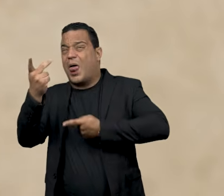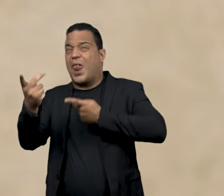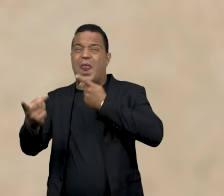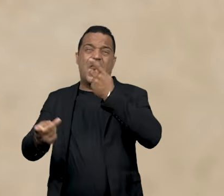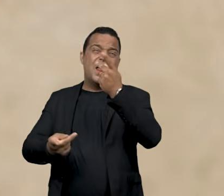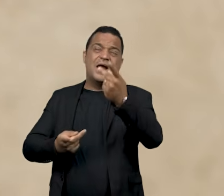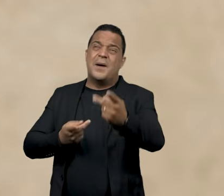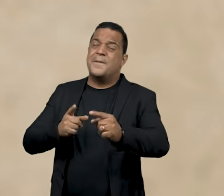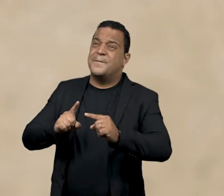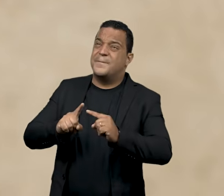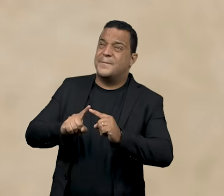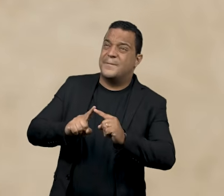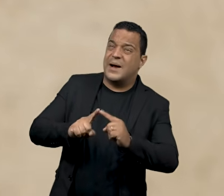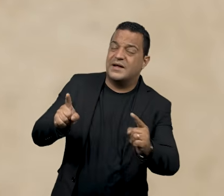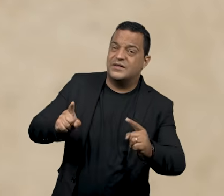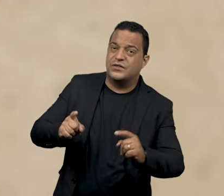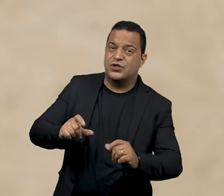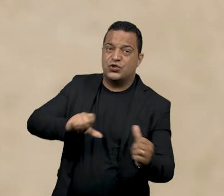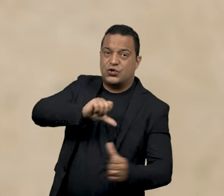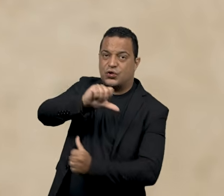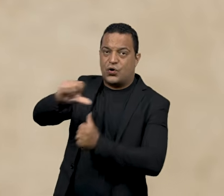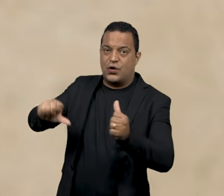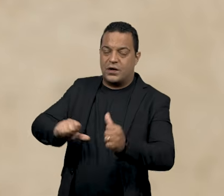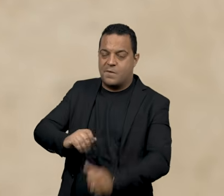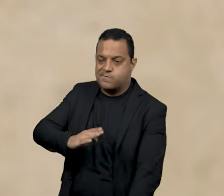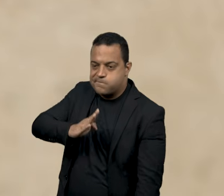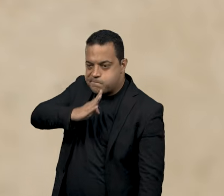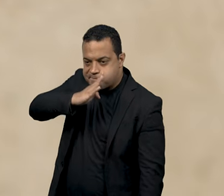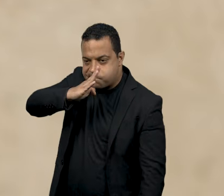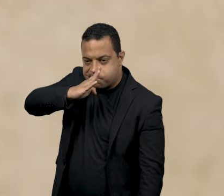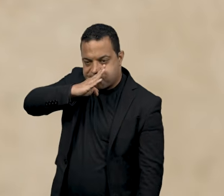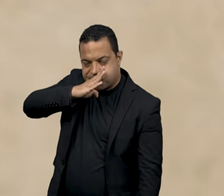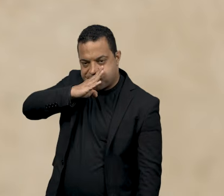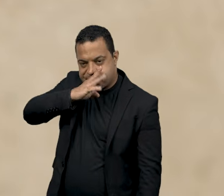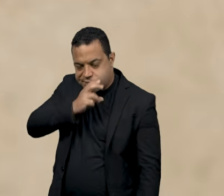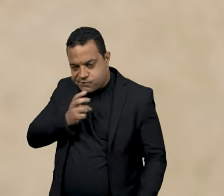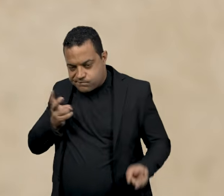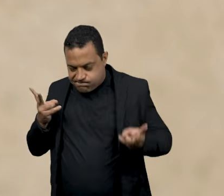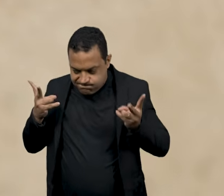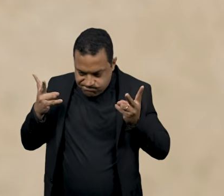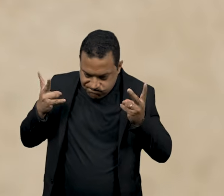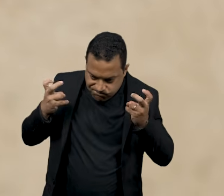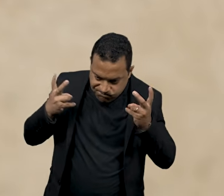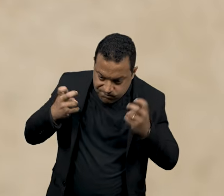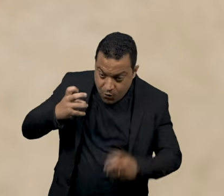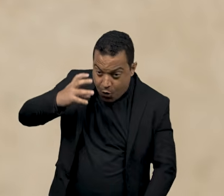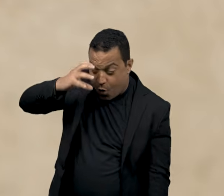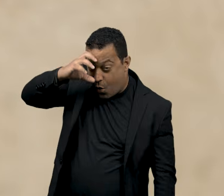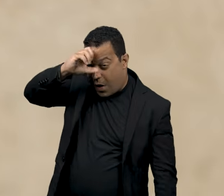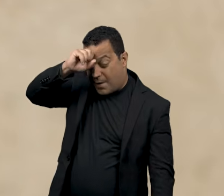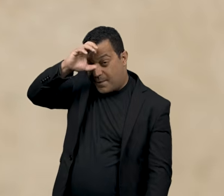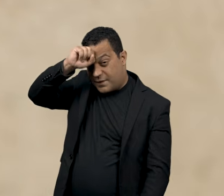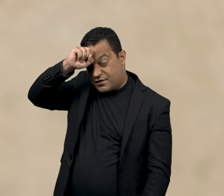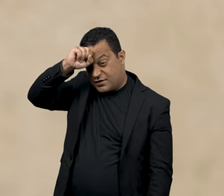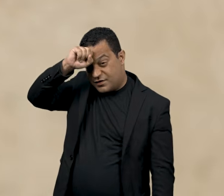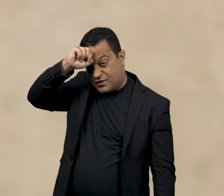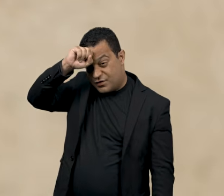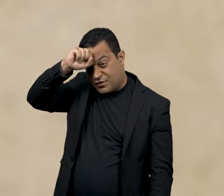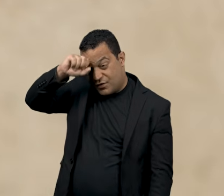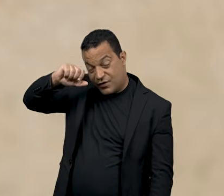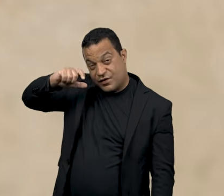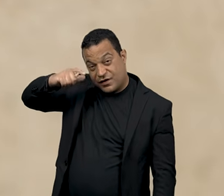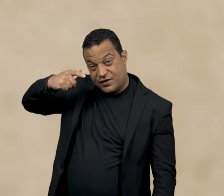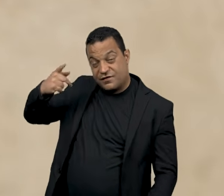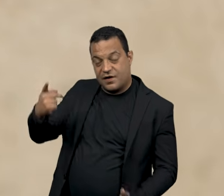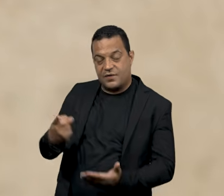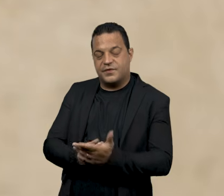fala menos em sabedoria, ouve mais e coloca tudo dentro das condições necessárias, então